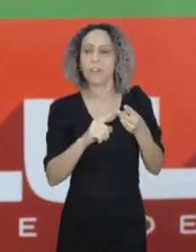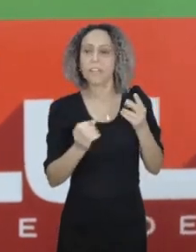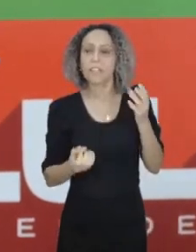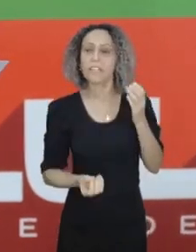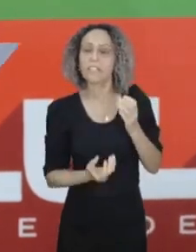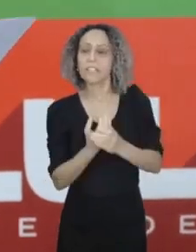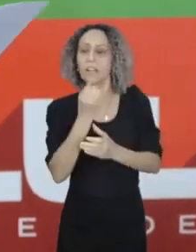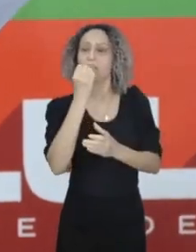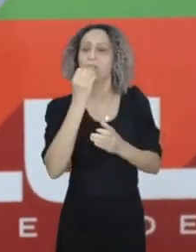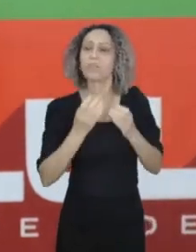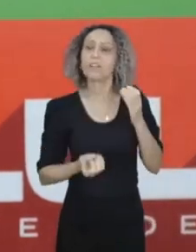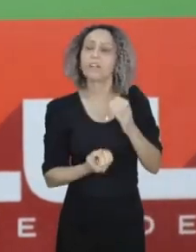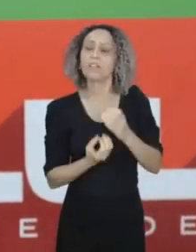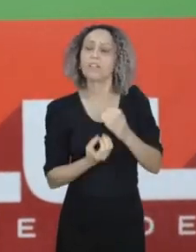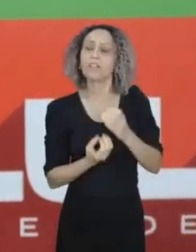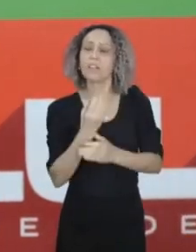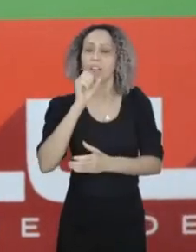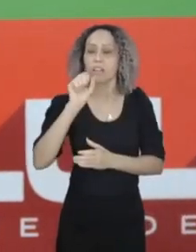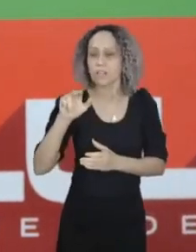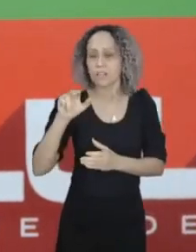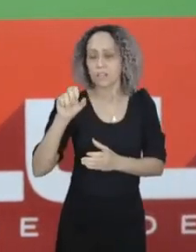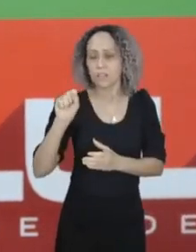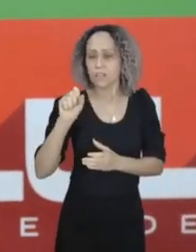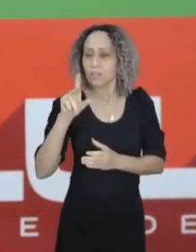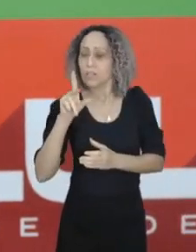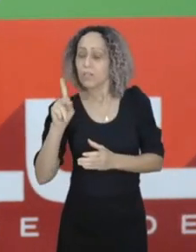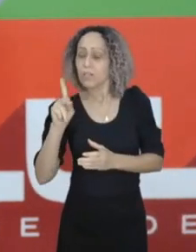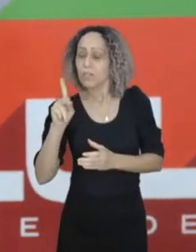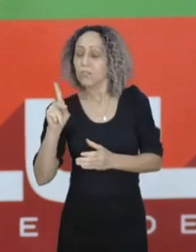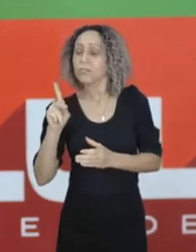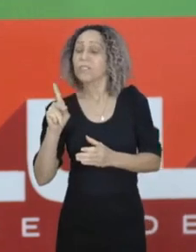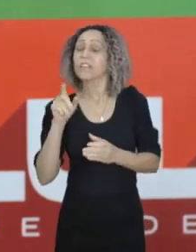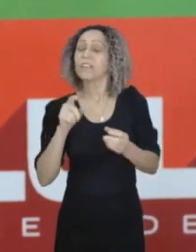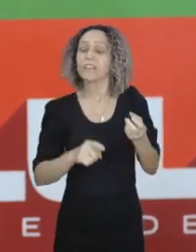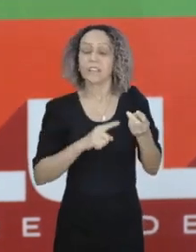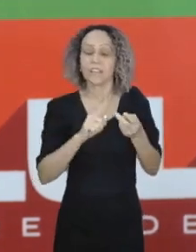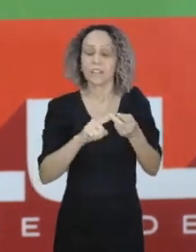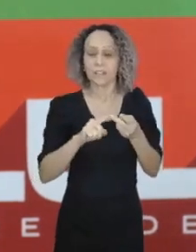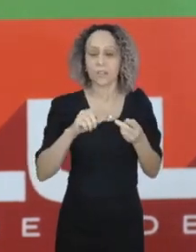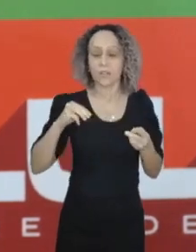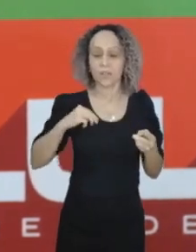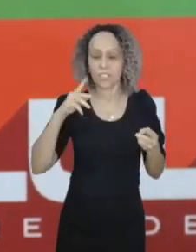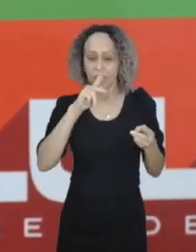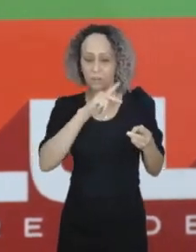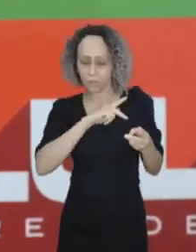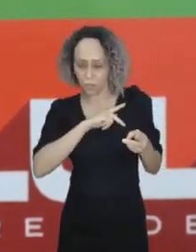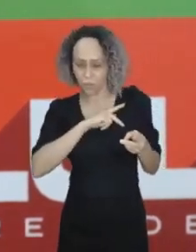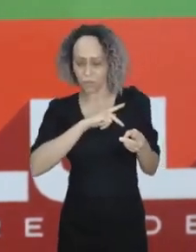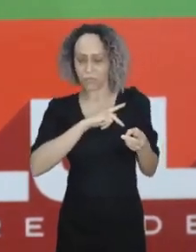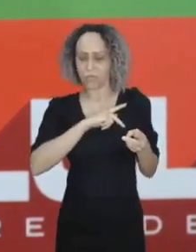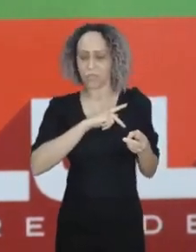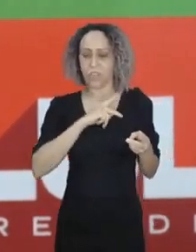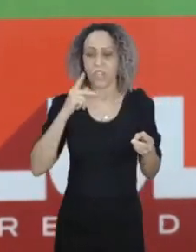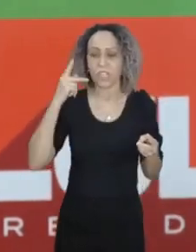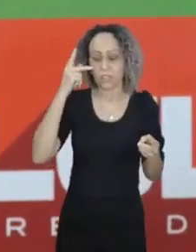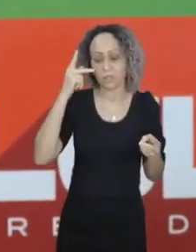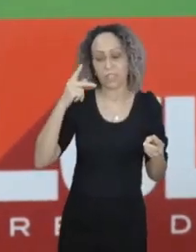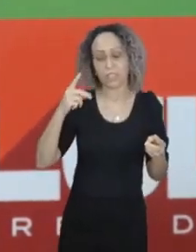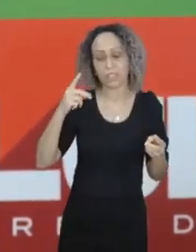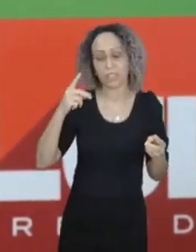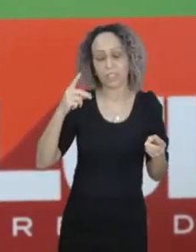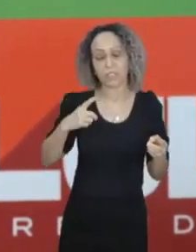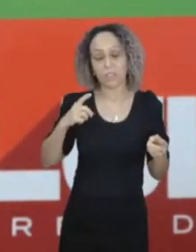vai incluir o Ministério Público vai incluir a defensoria pública e vai retomar o e o Pronaf e